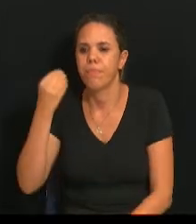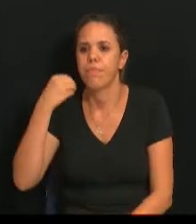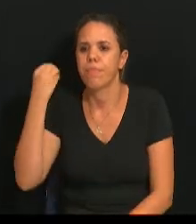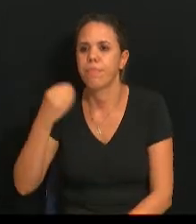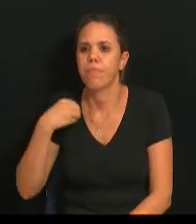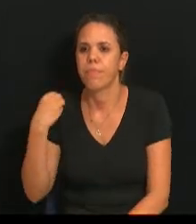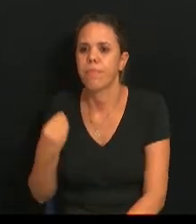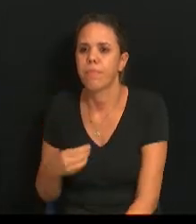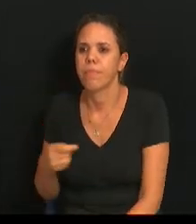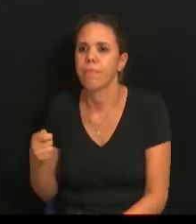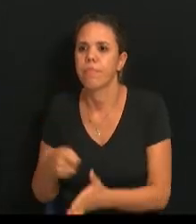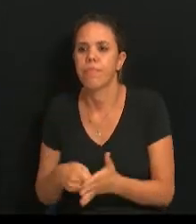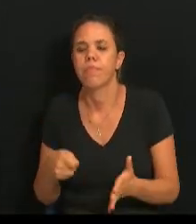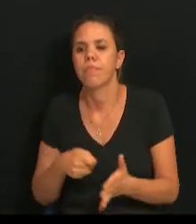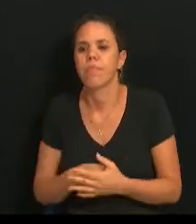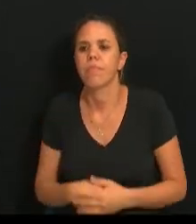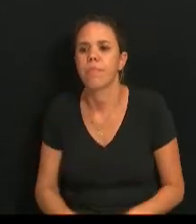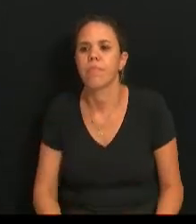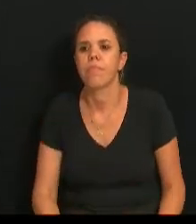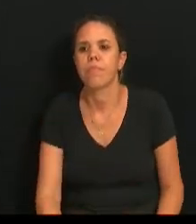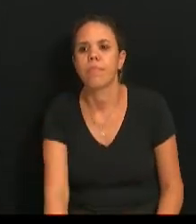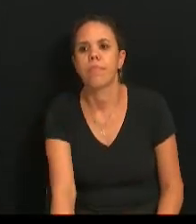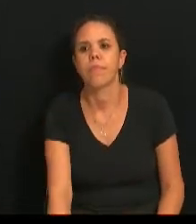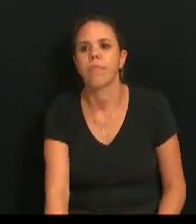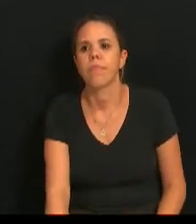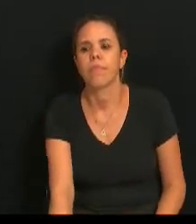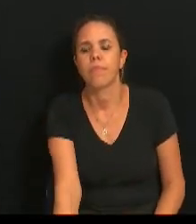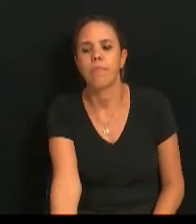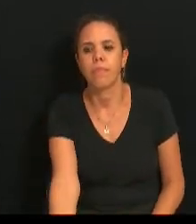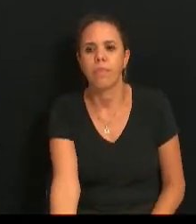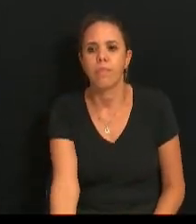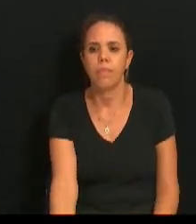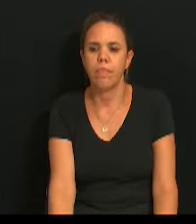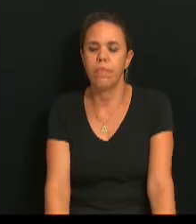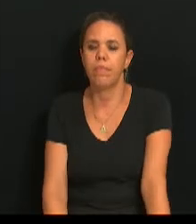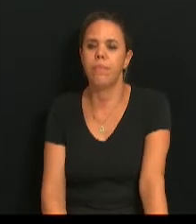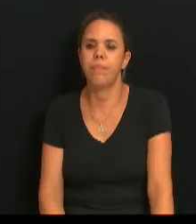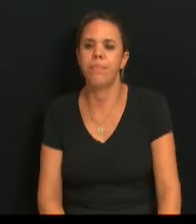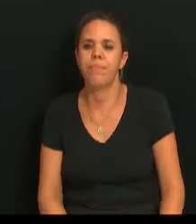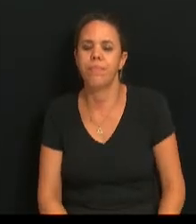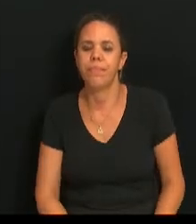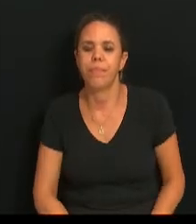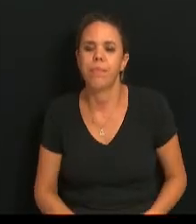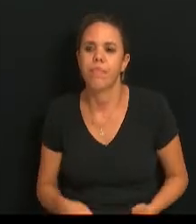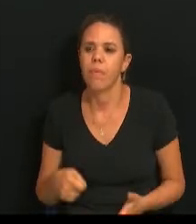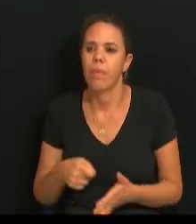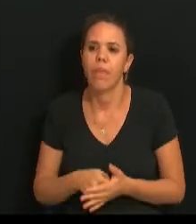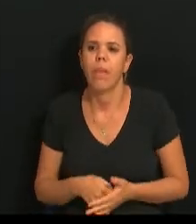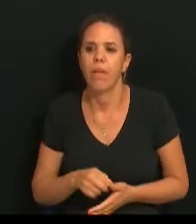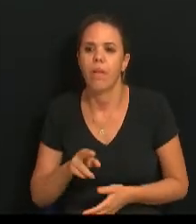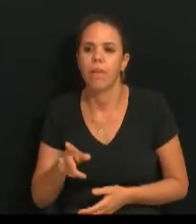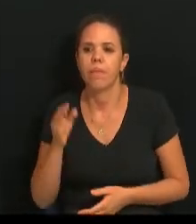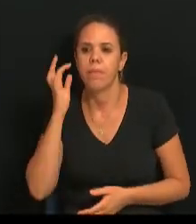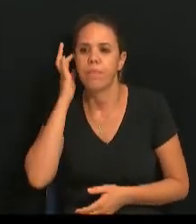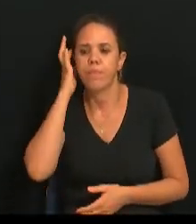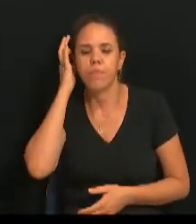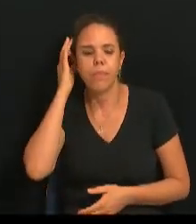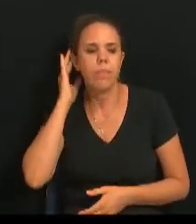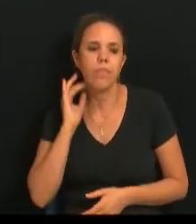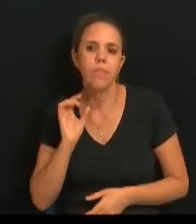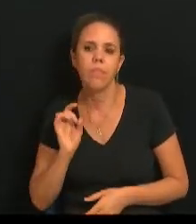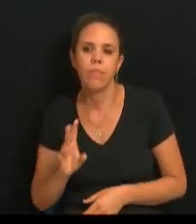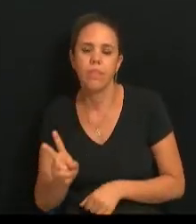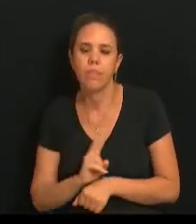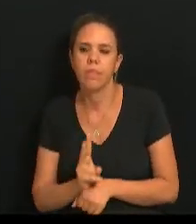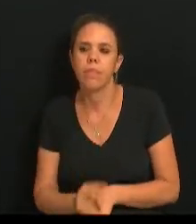sua dedicação, e os dois estão na creche pela criança. Essa luta não é somente dos monitores e agentes de